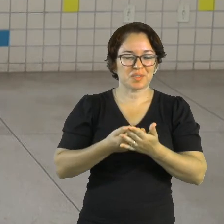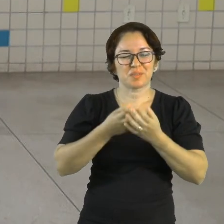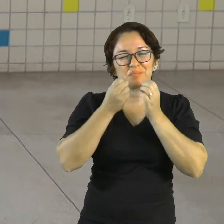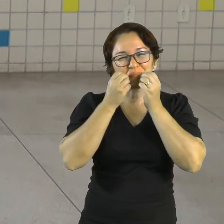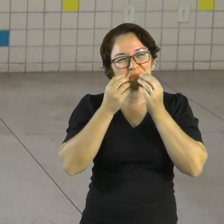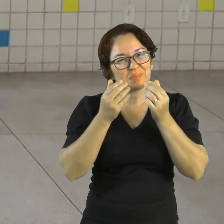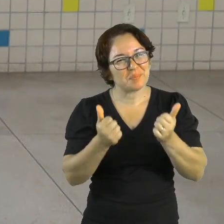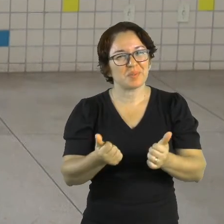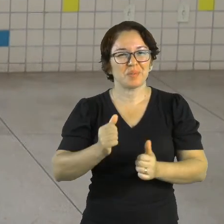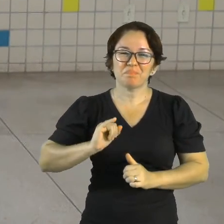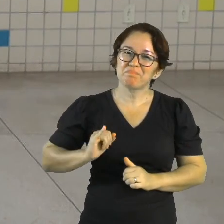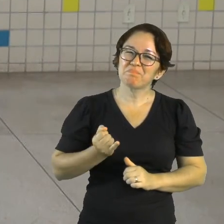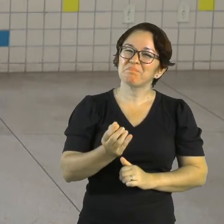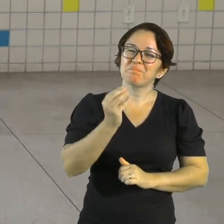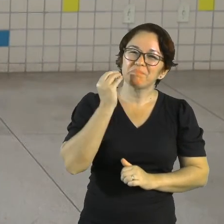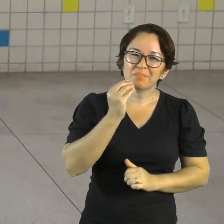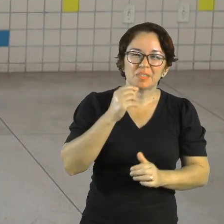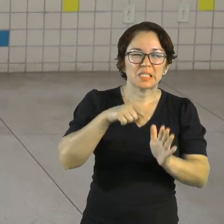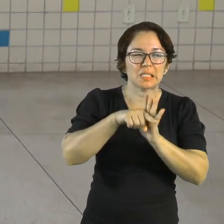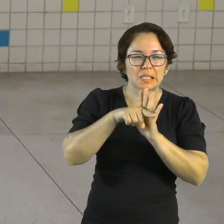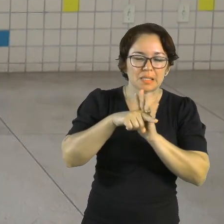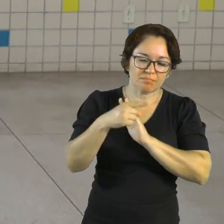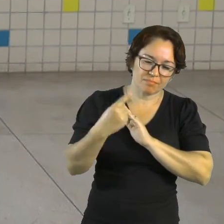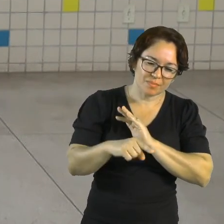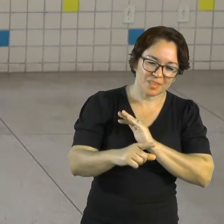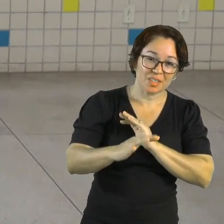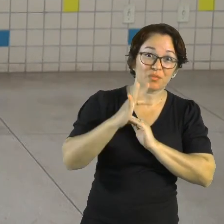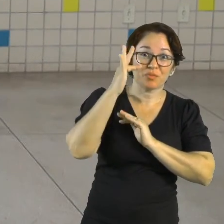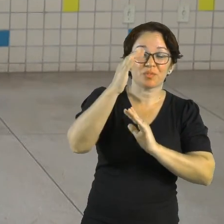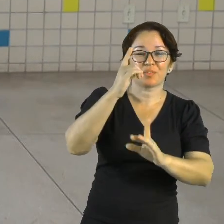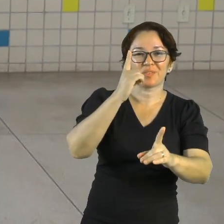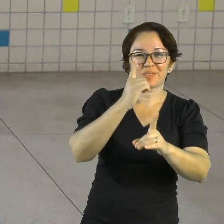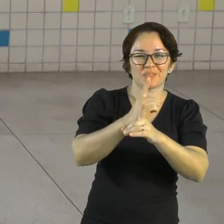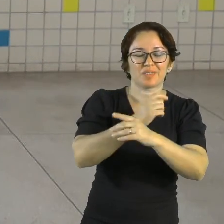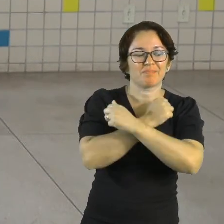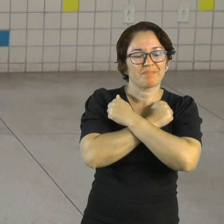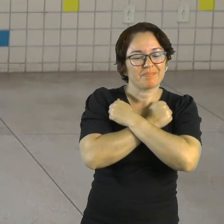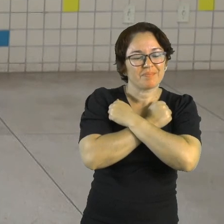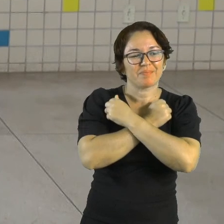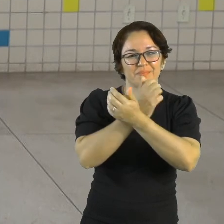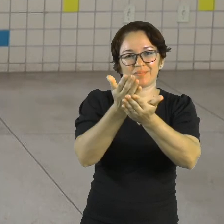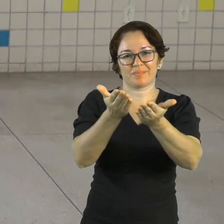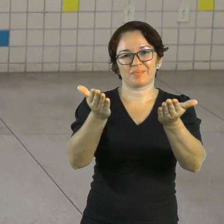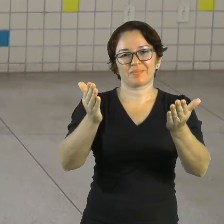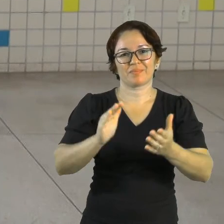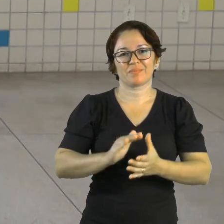aproveite, pesquise. E até a próxima aula. Um grande abraço!